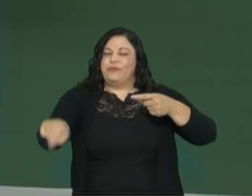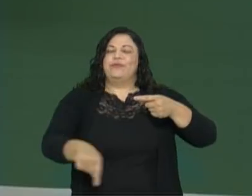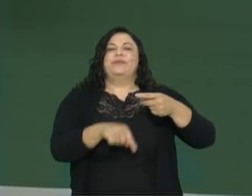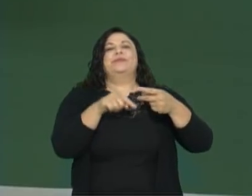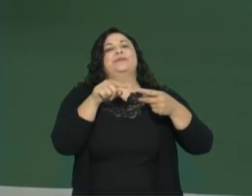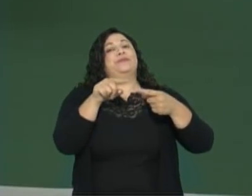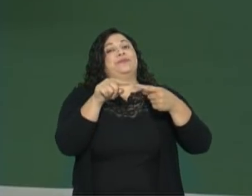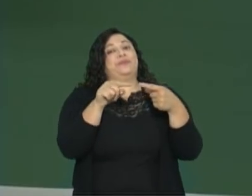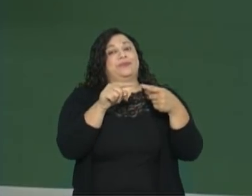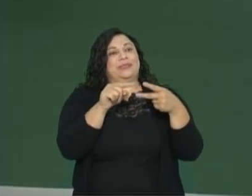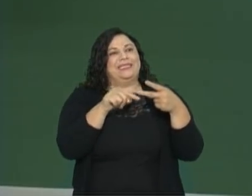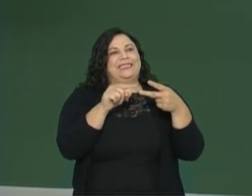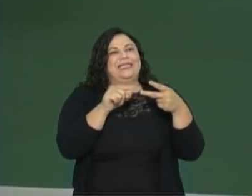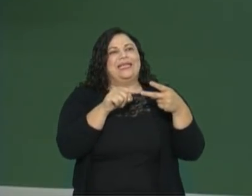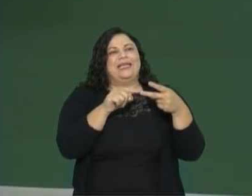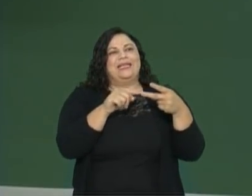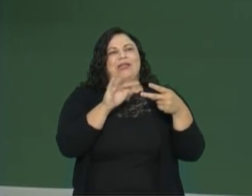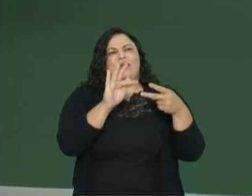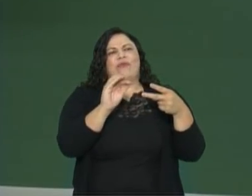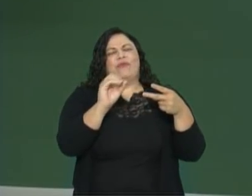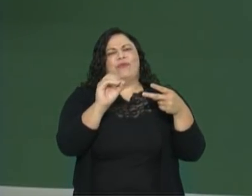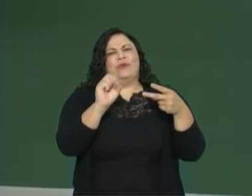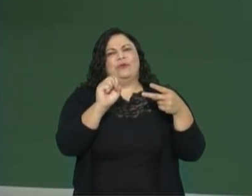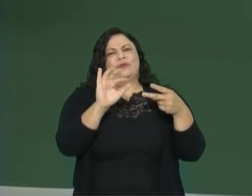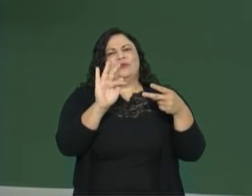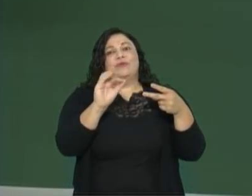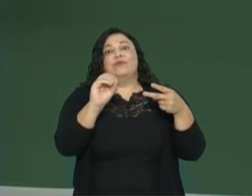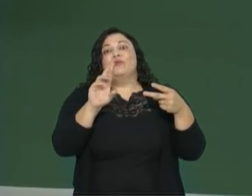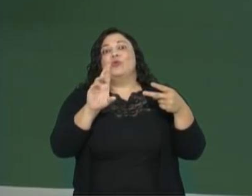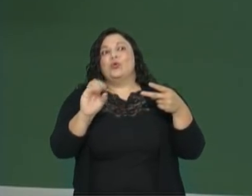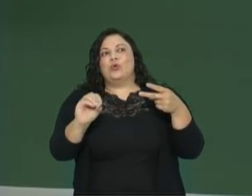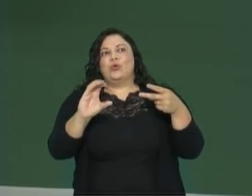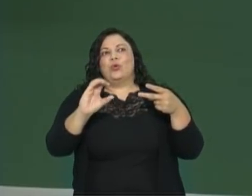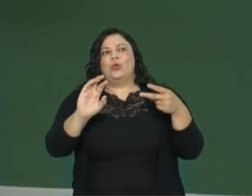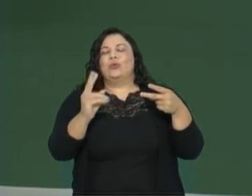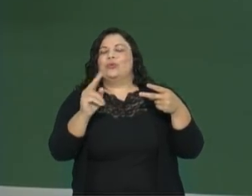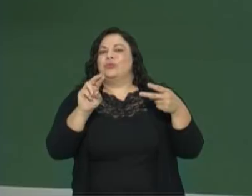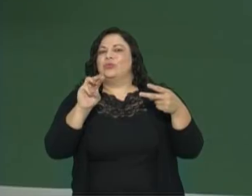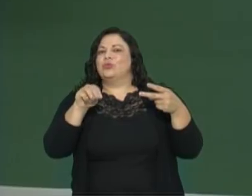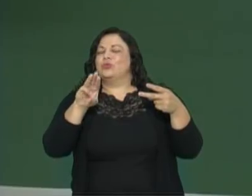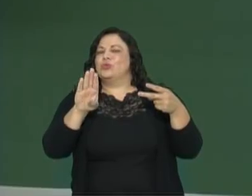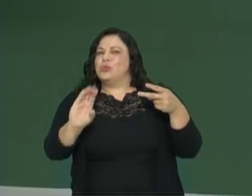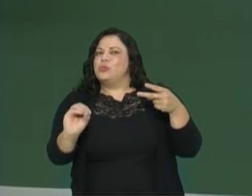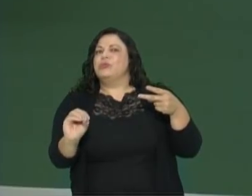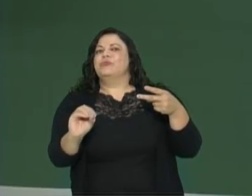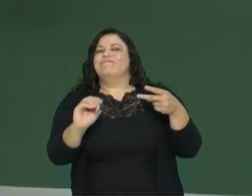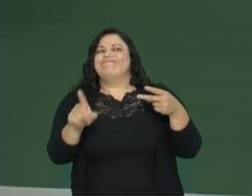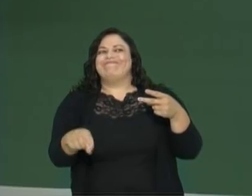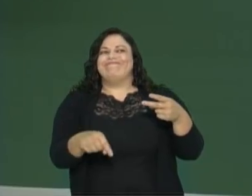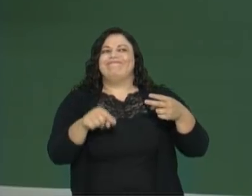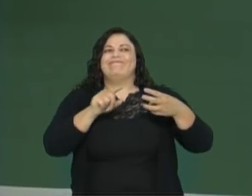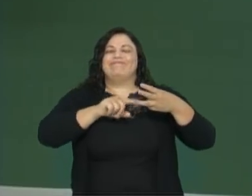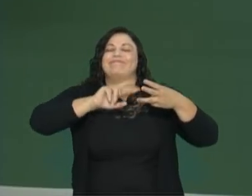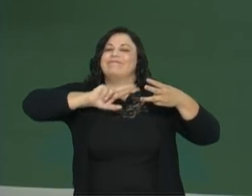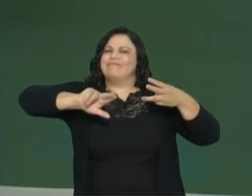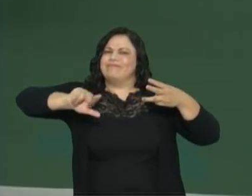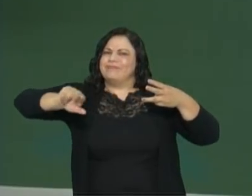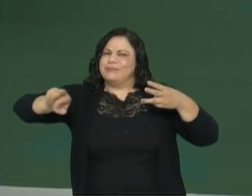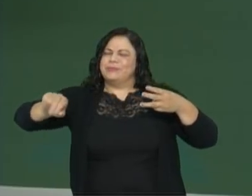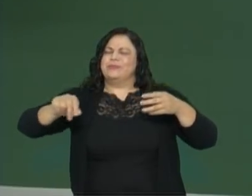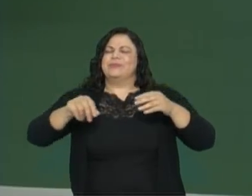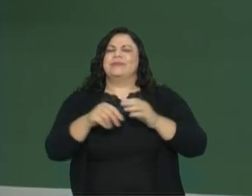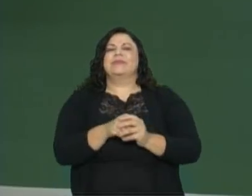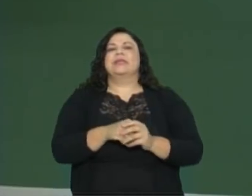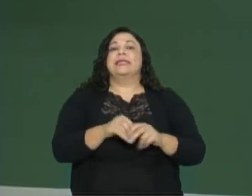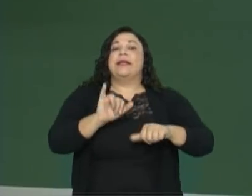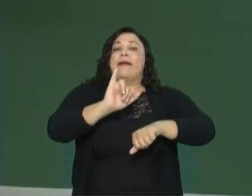aqui, fósforo e chumbo. O que sobra dará origem aos diferentes produtos de nióbio. Na